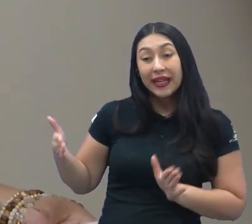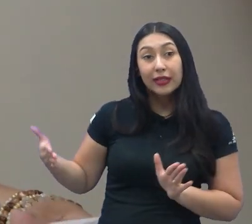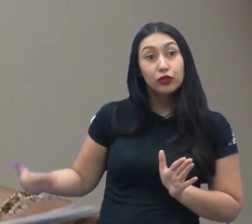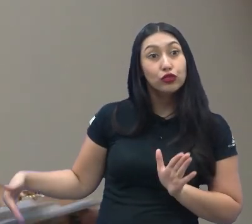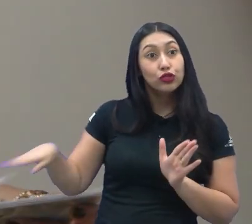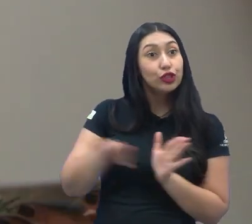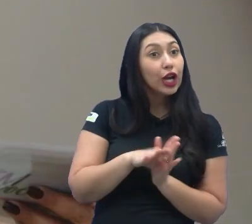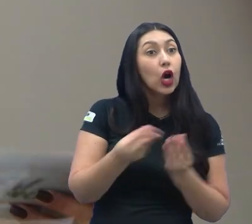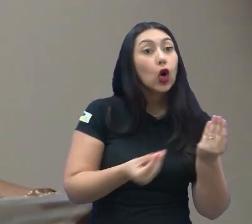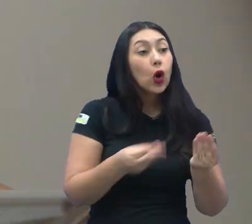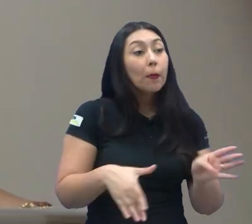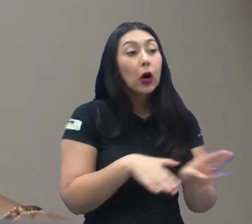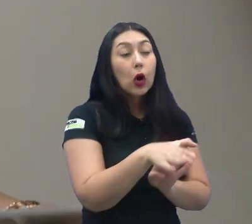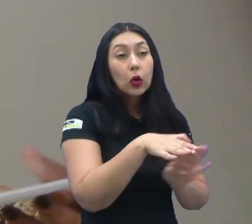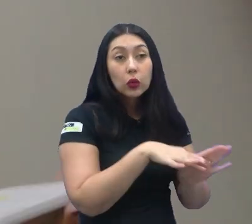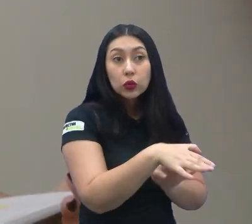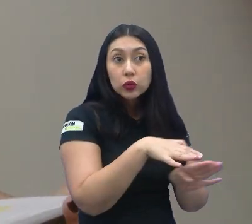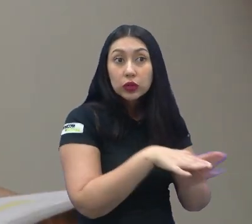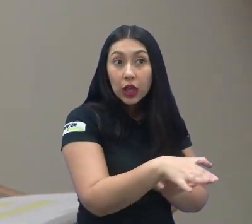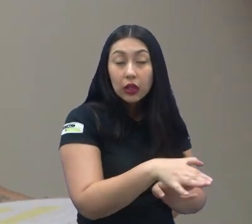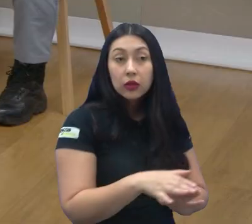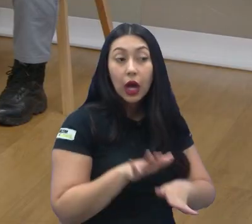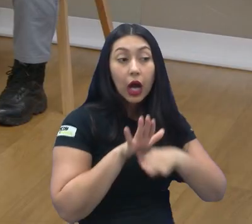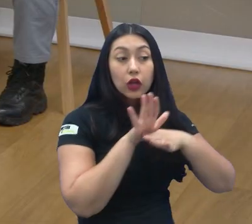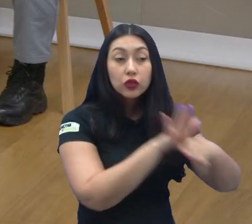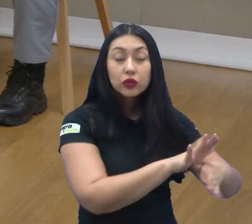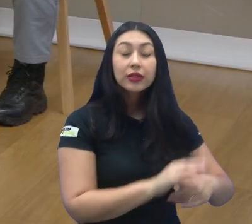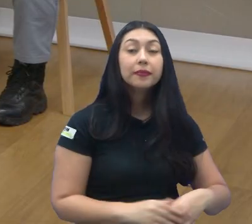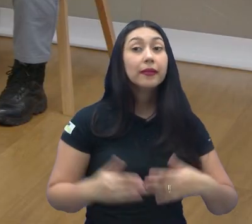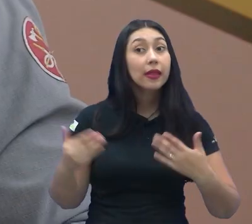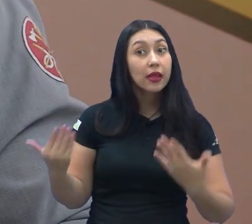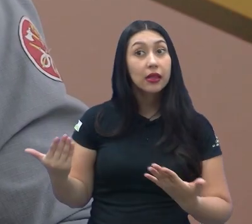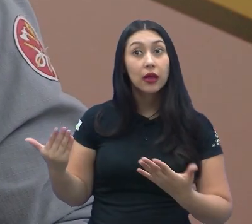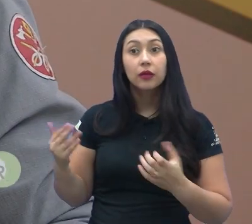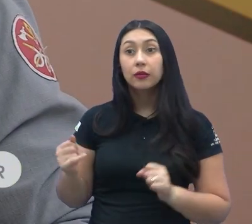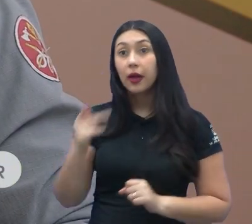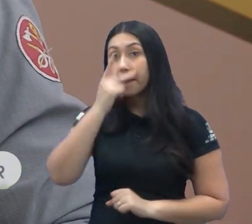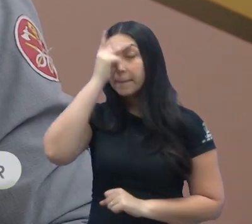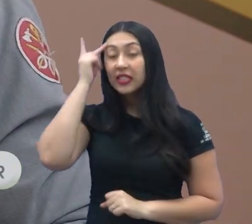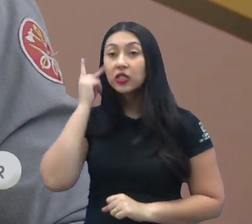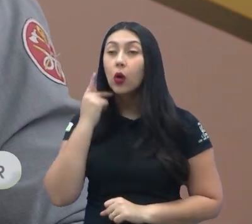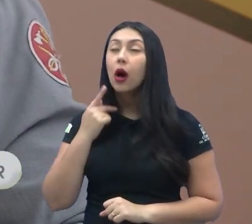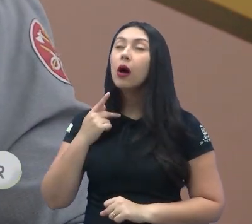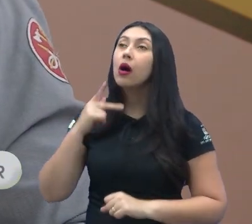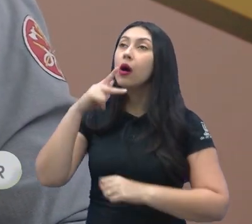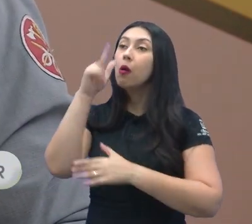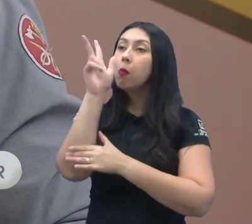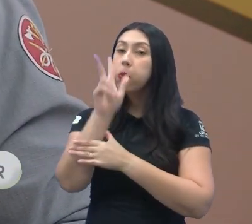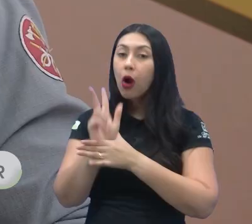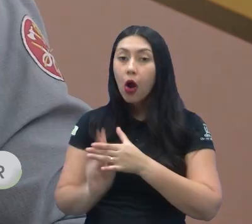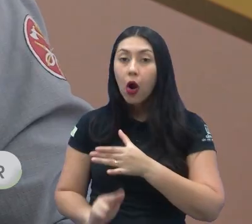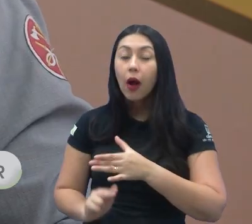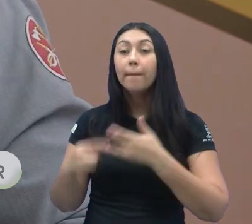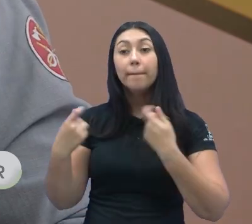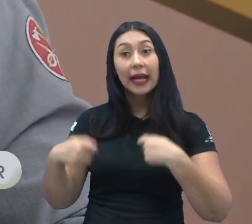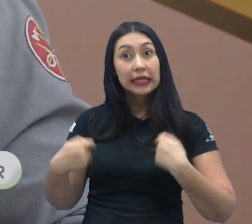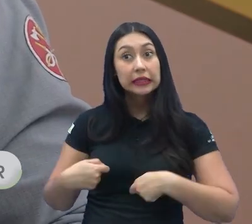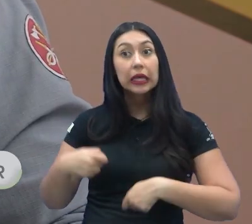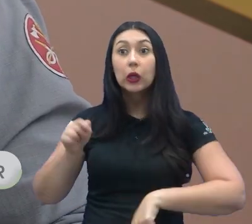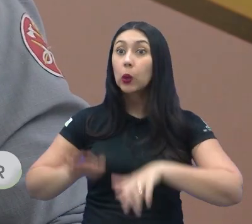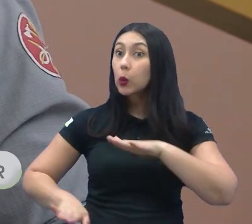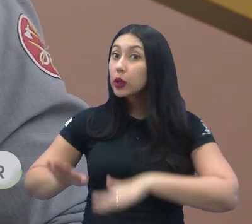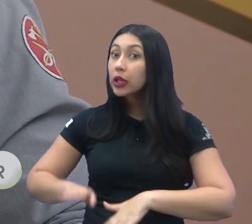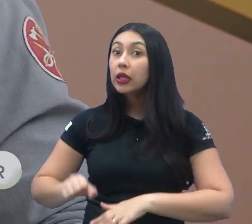famílias? Então, para começar, essa questão de retirar uma pessoa que está se afogando, é bom ter muito cuidado se você não tem